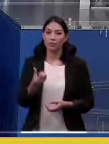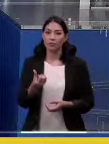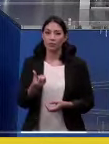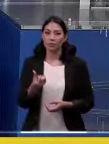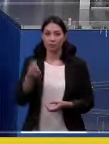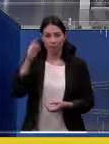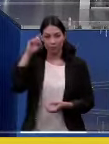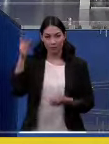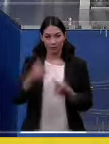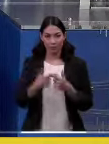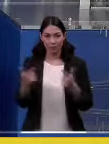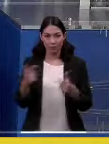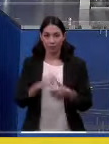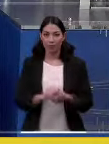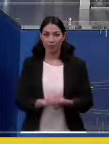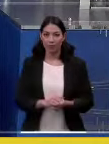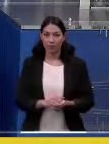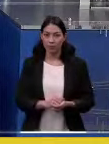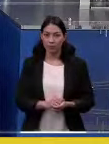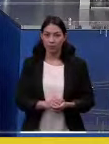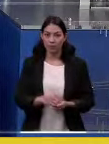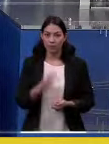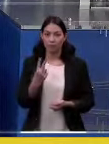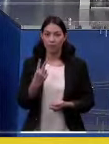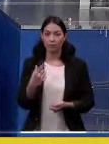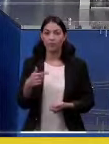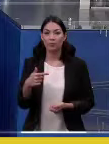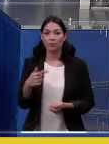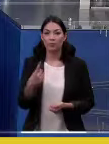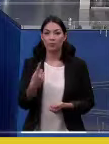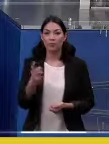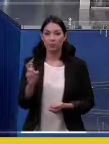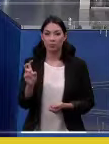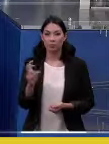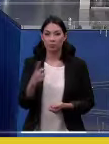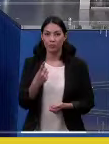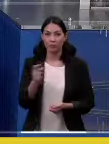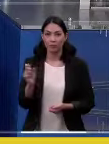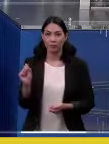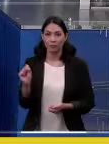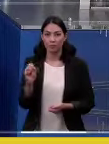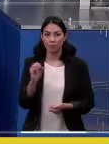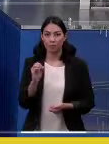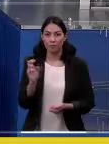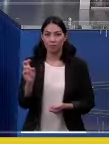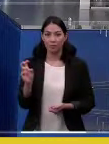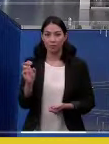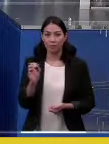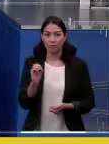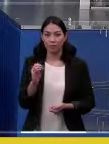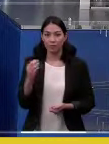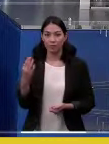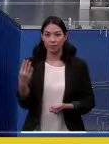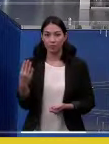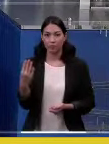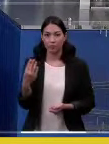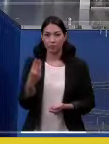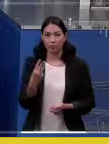276 do Dia de Sorte. 27, 15, 18, 05,